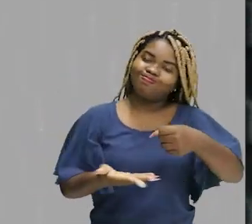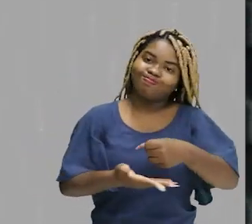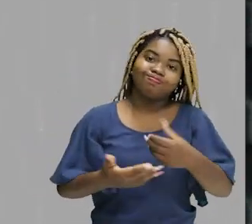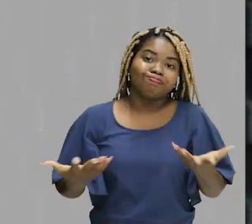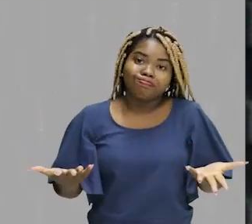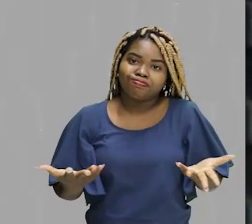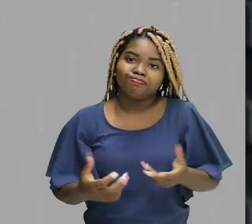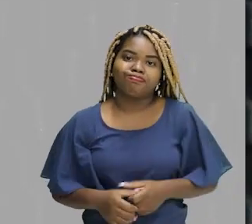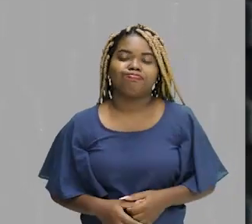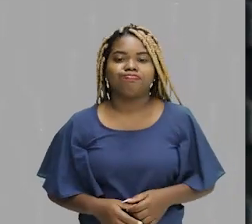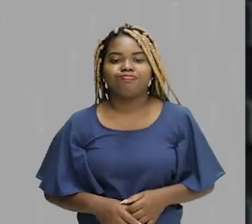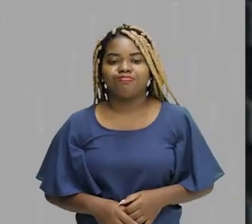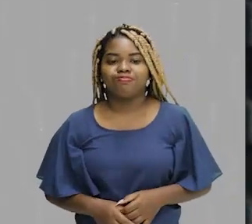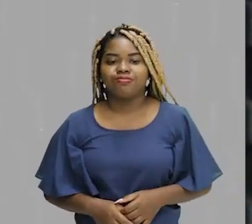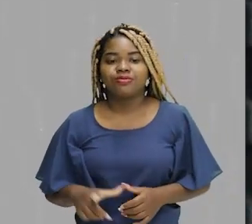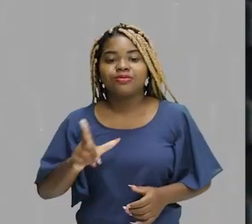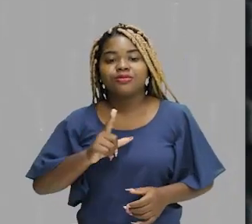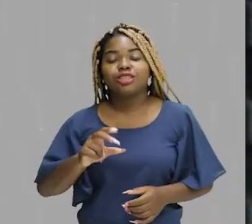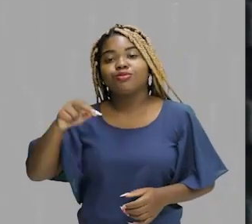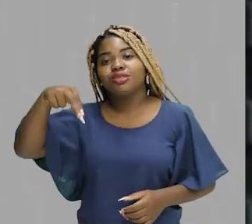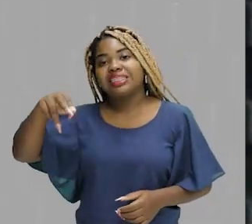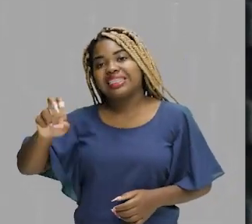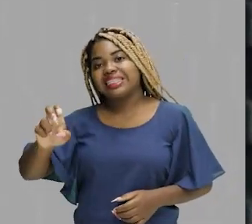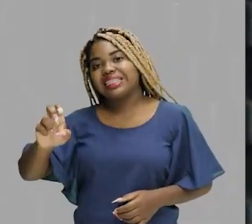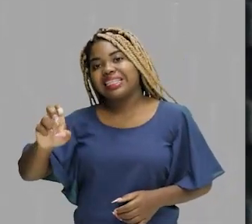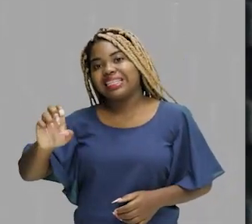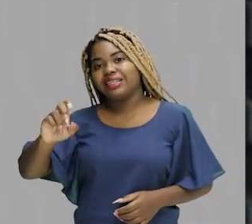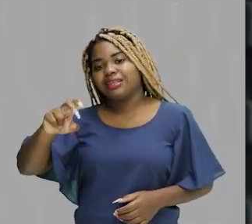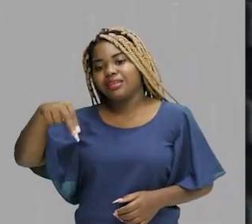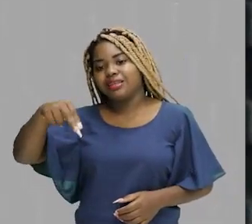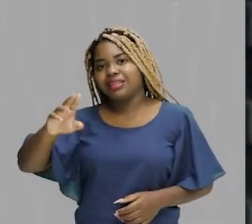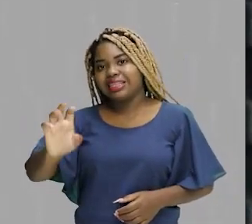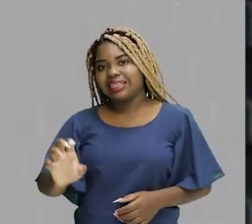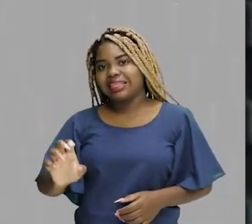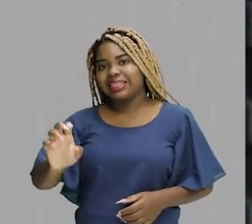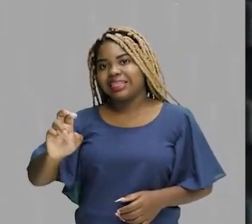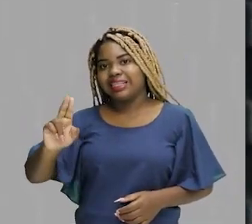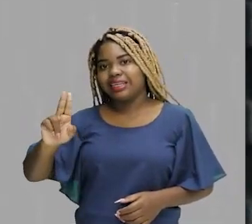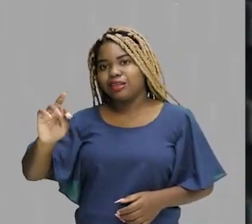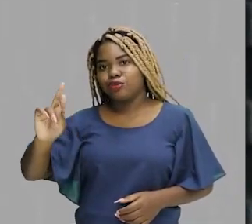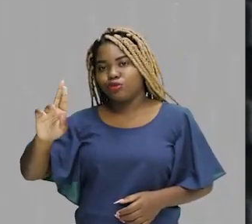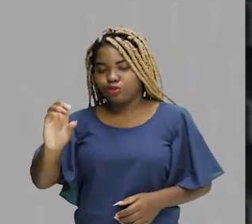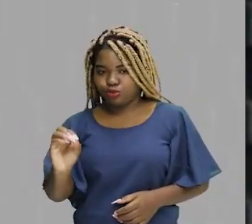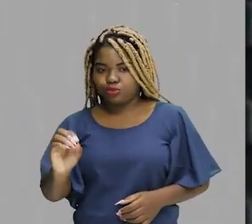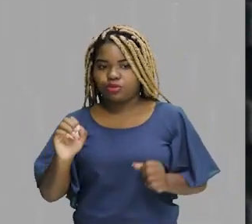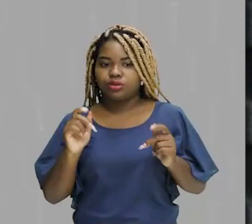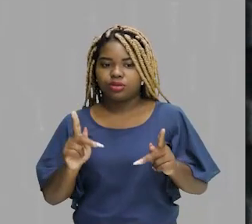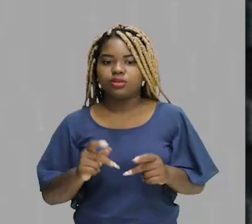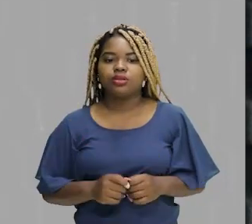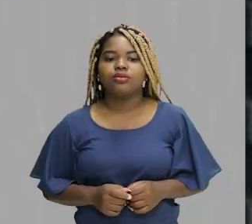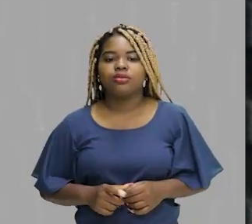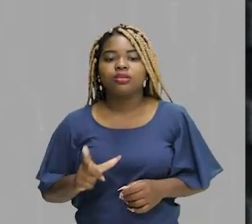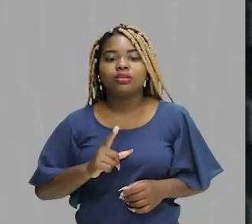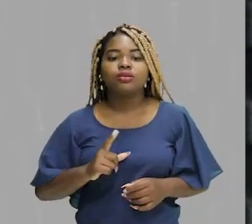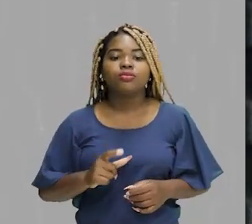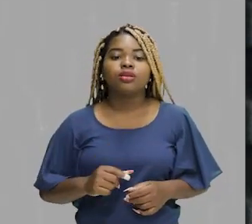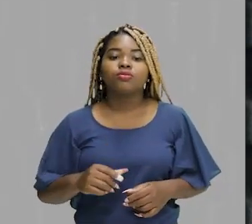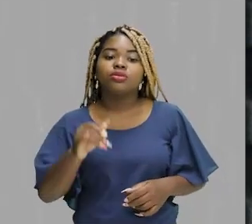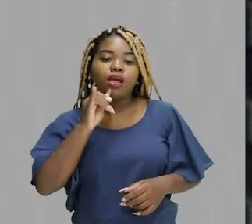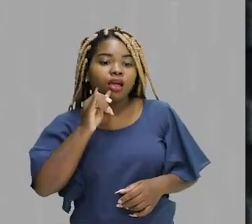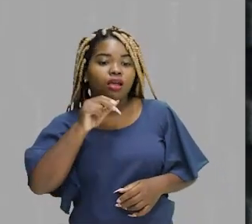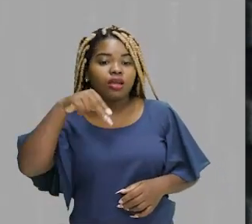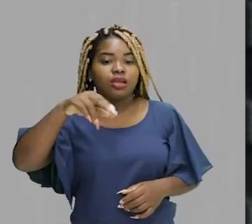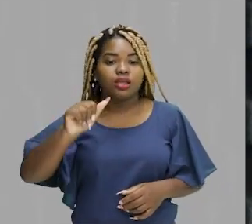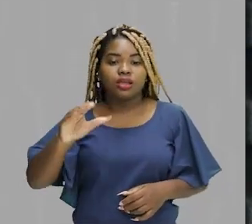neutro. Como exemplo, trouxe para vocês o NaCl, o cloreto de sódio, e o